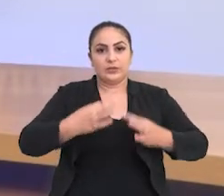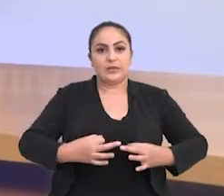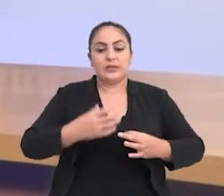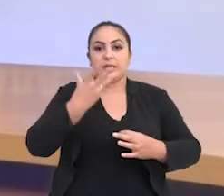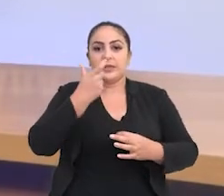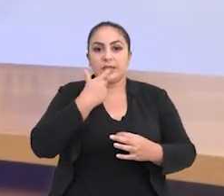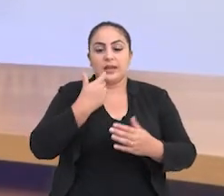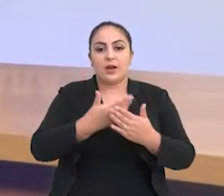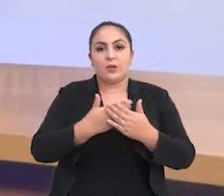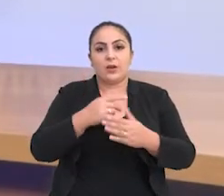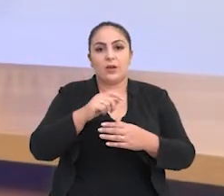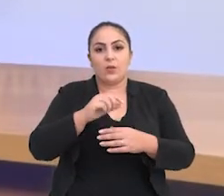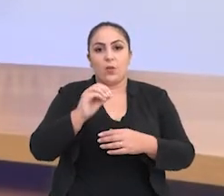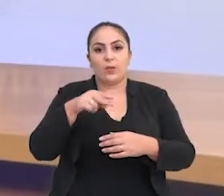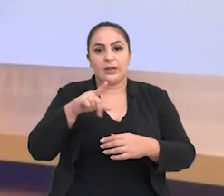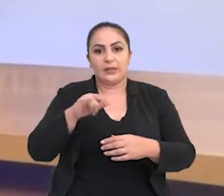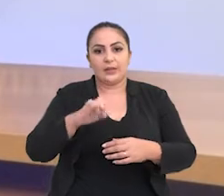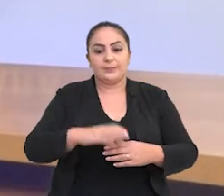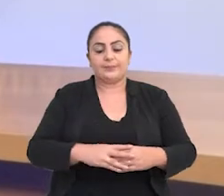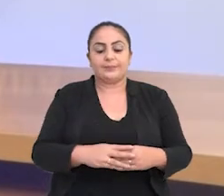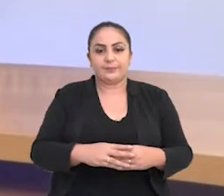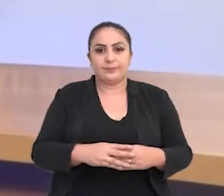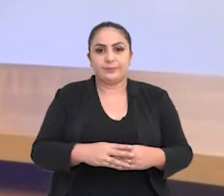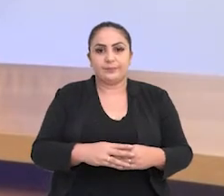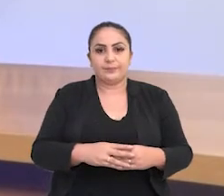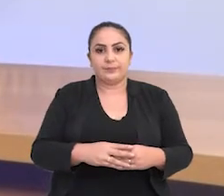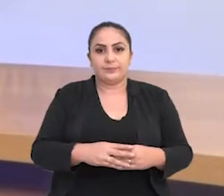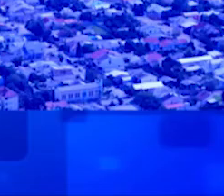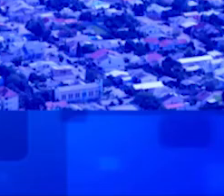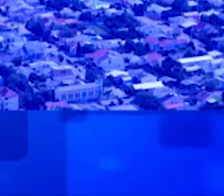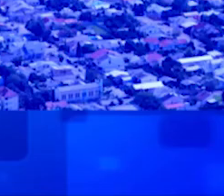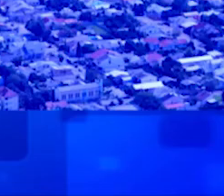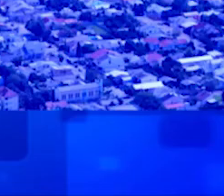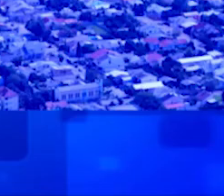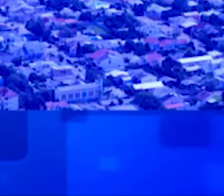das crianças nas aulas online. Nós já voltamos.